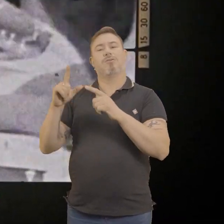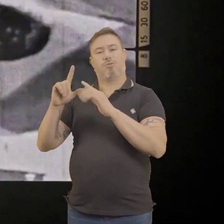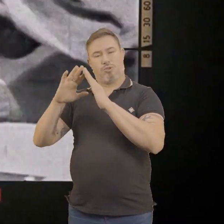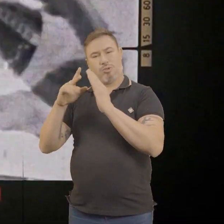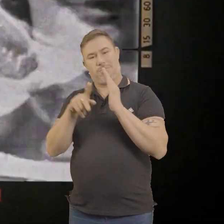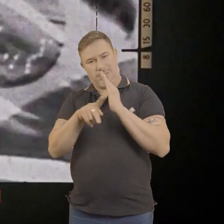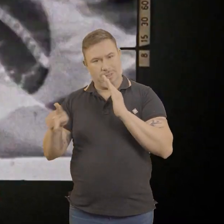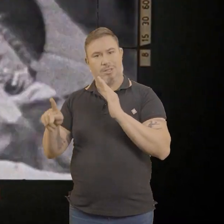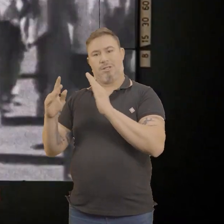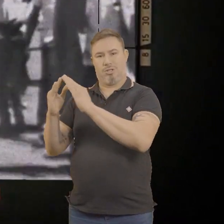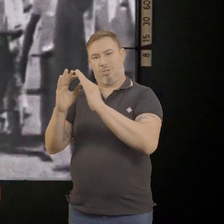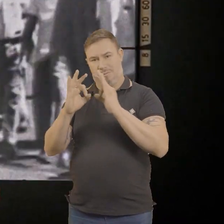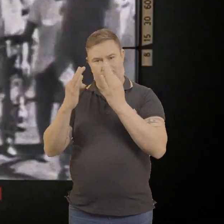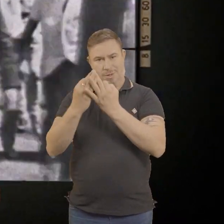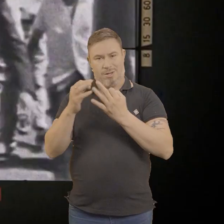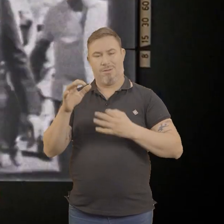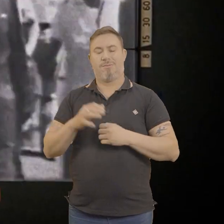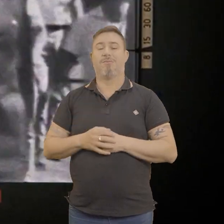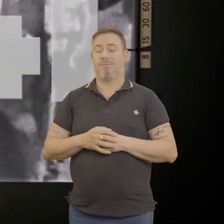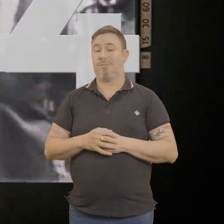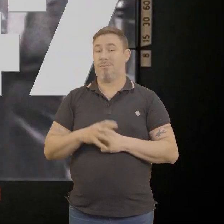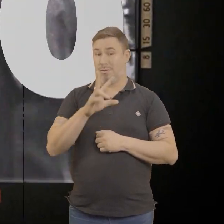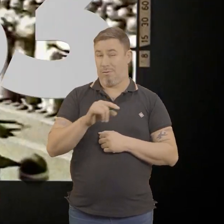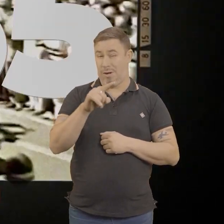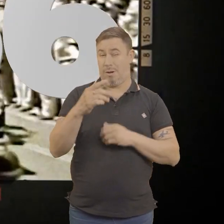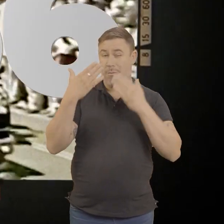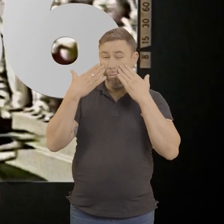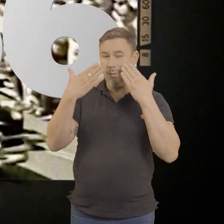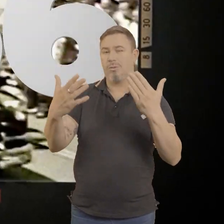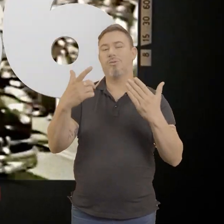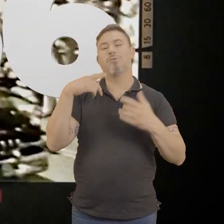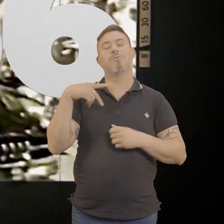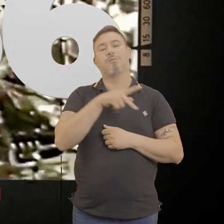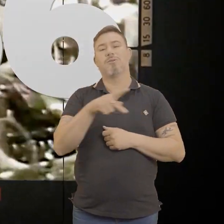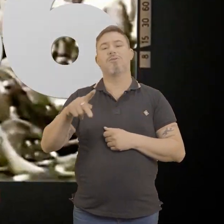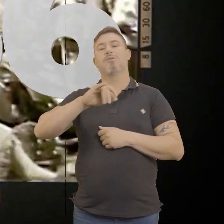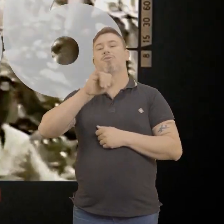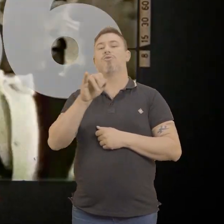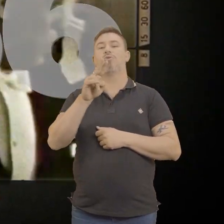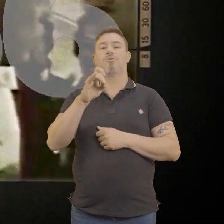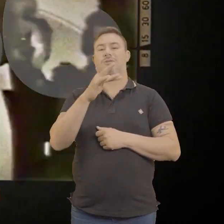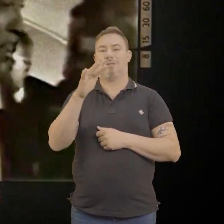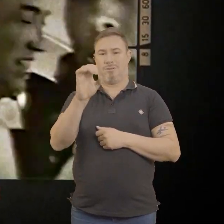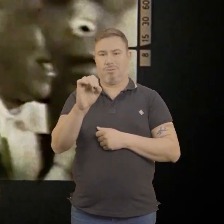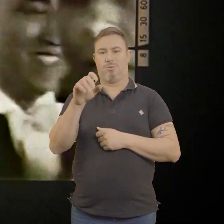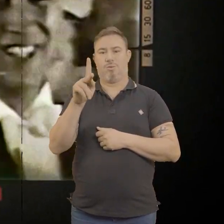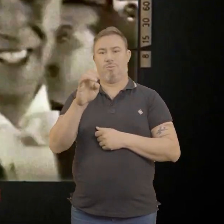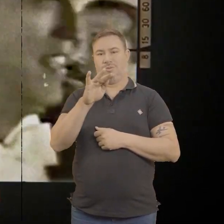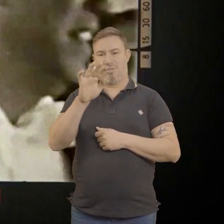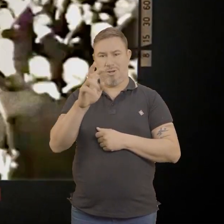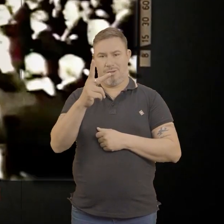particulares. À frente desse destino manifesto, o presidente Juscelino Kubitschek consolida